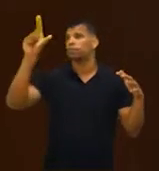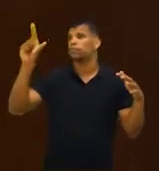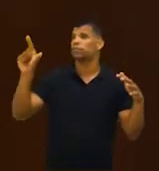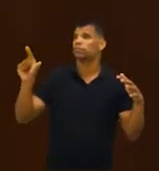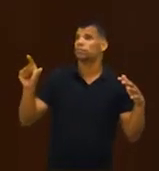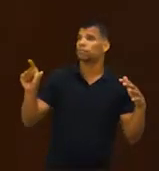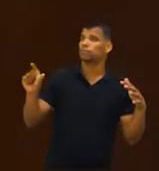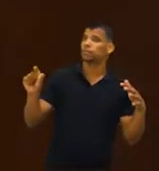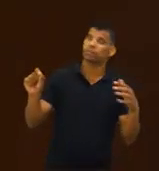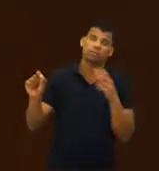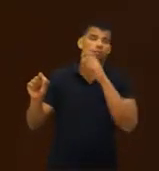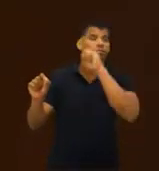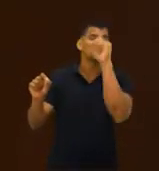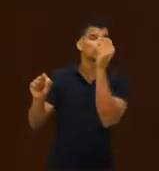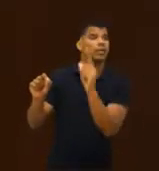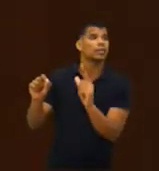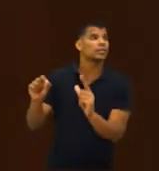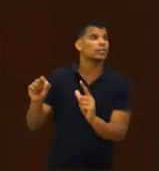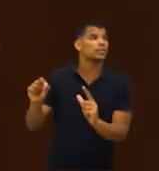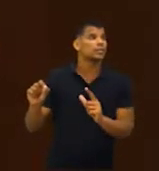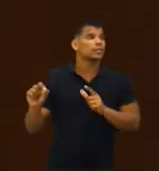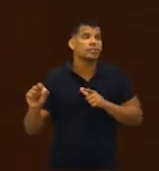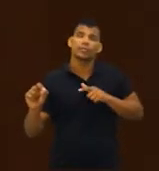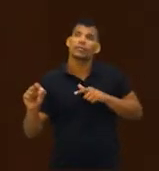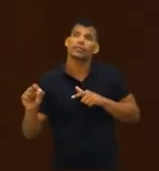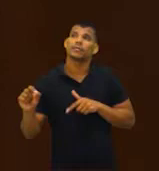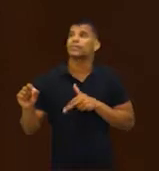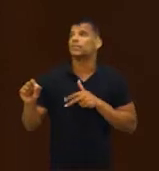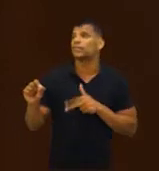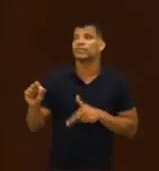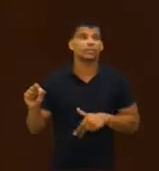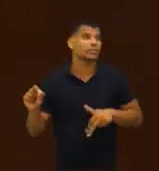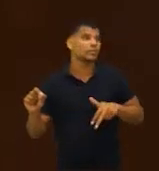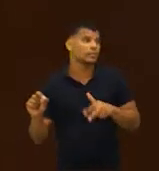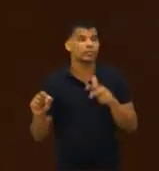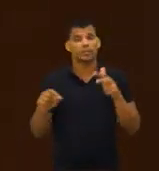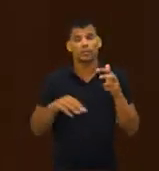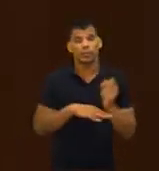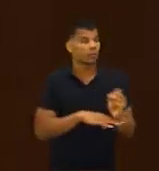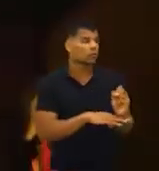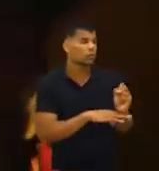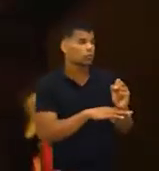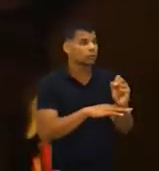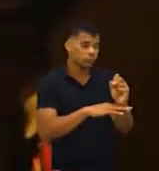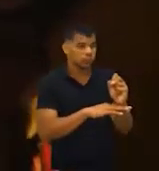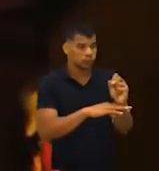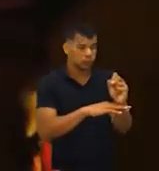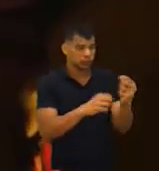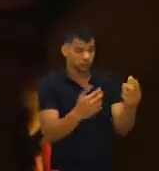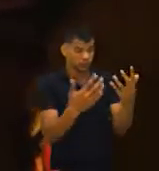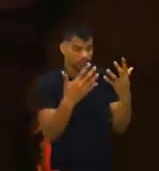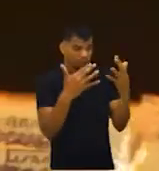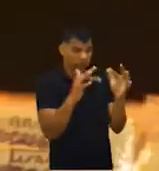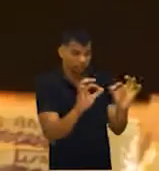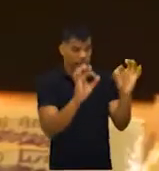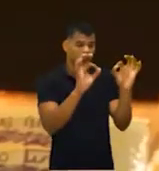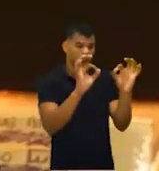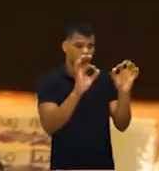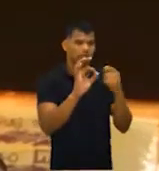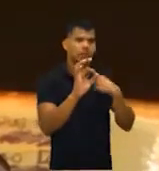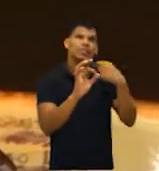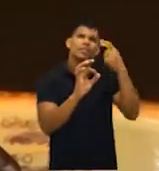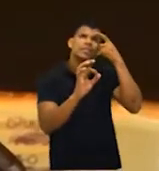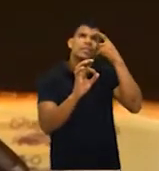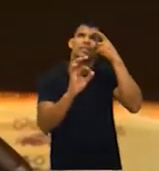Todos os faróis me lembram seus olhos, durmo a viajar, entre lençóis teu